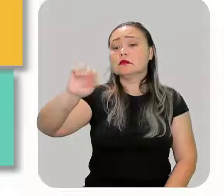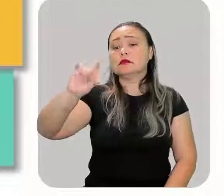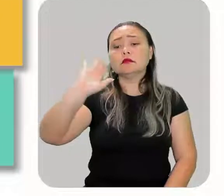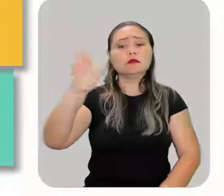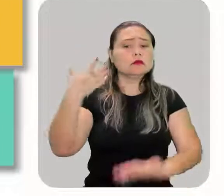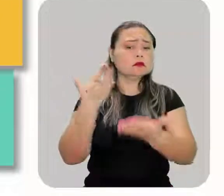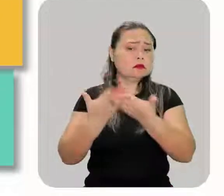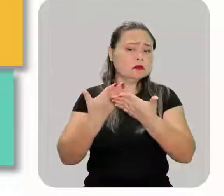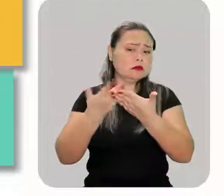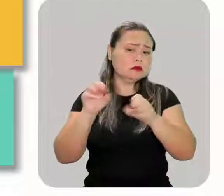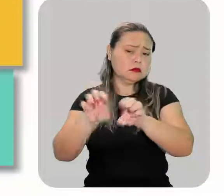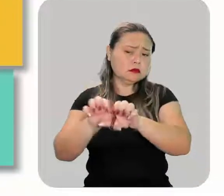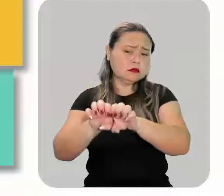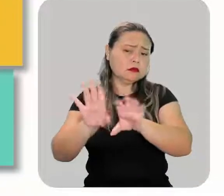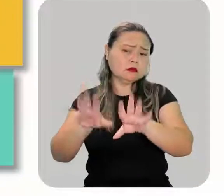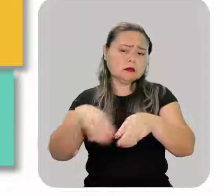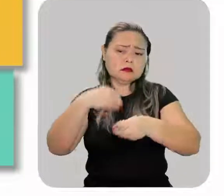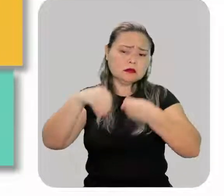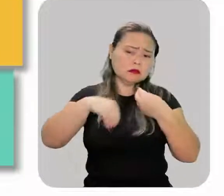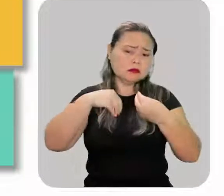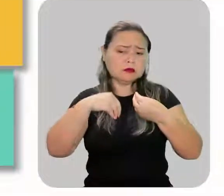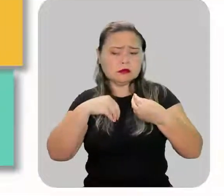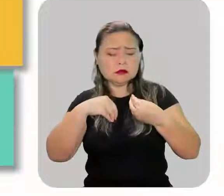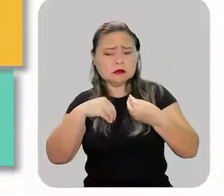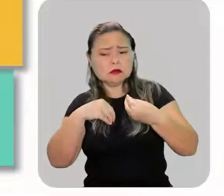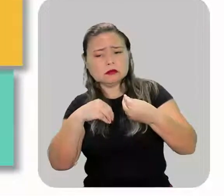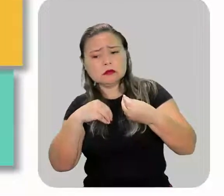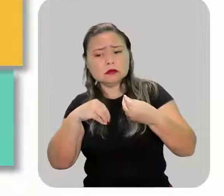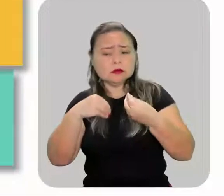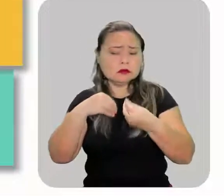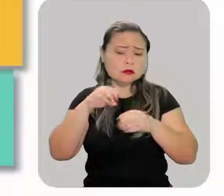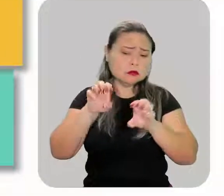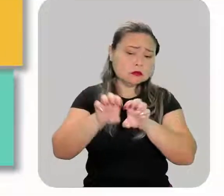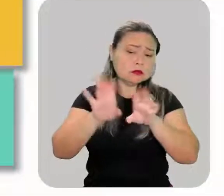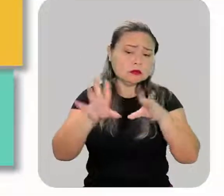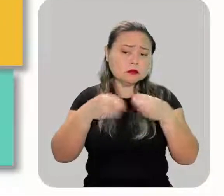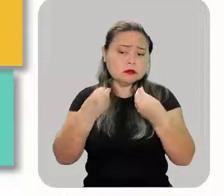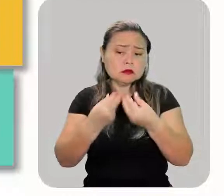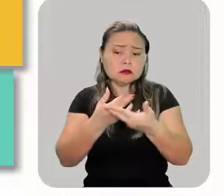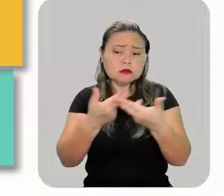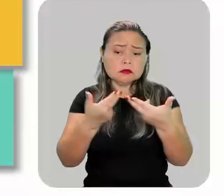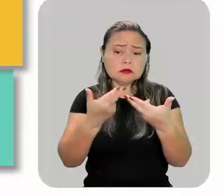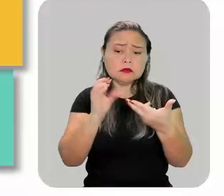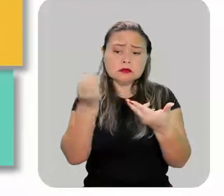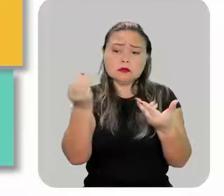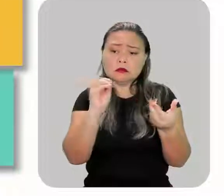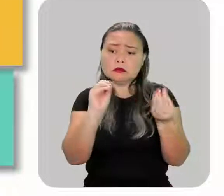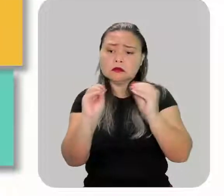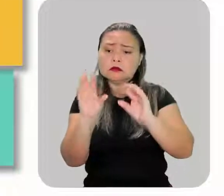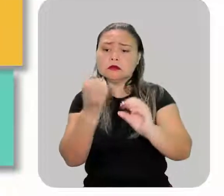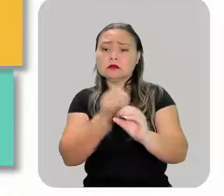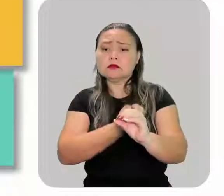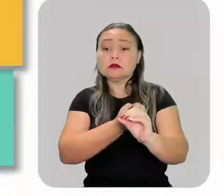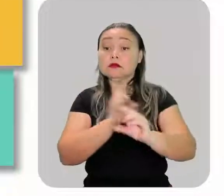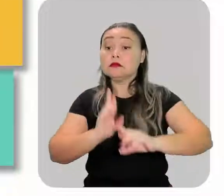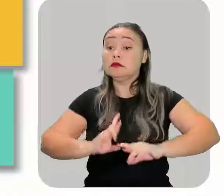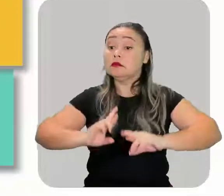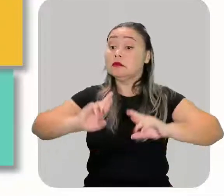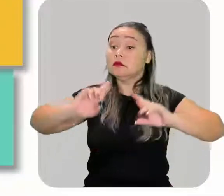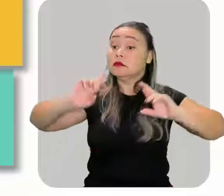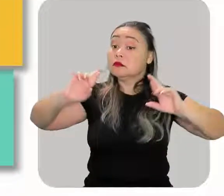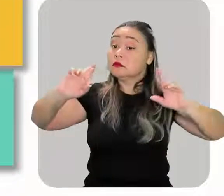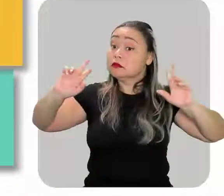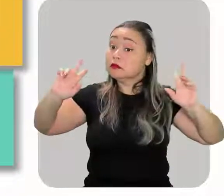equações. É aquela misturazinha mesmo. É uma equação, só que agora vista de maneira diferenciada, tá bom?